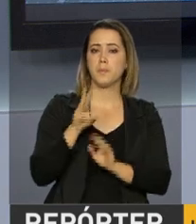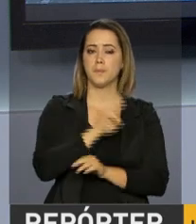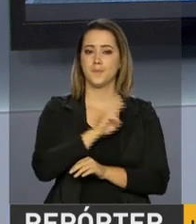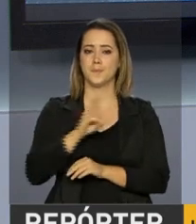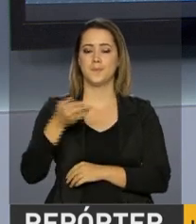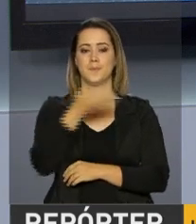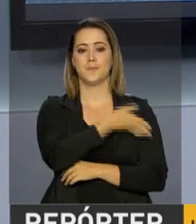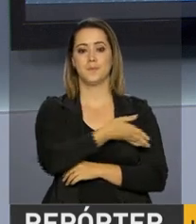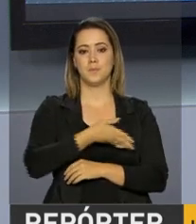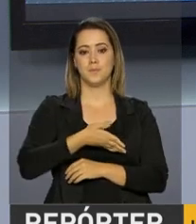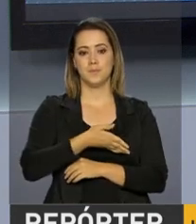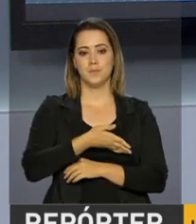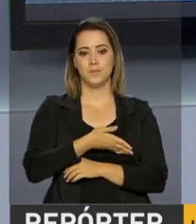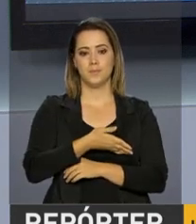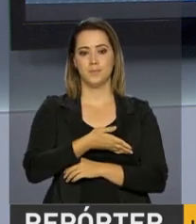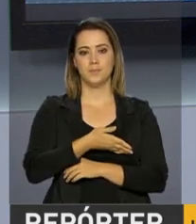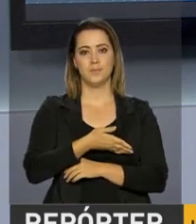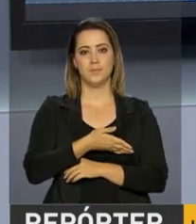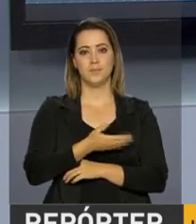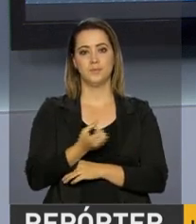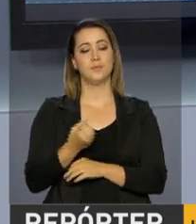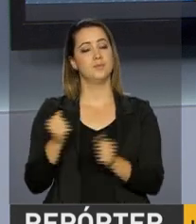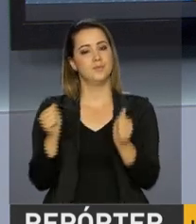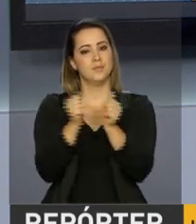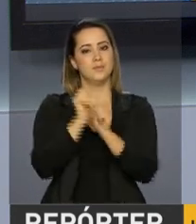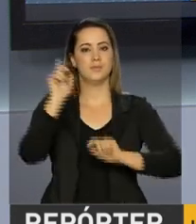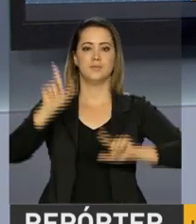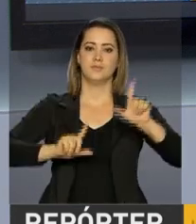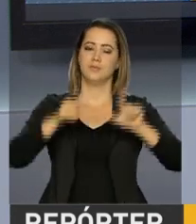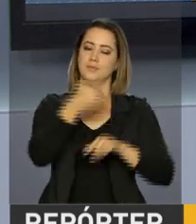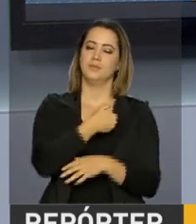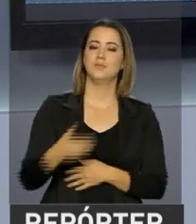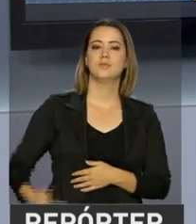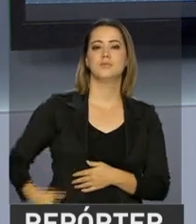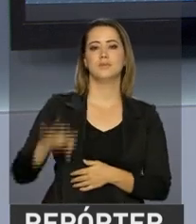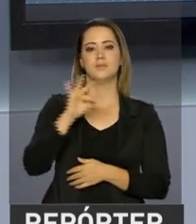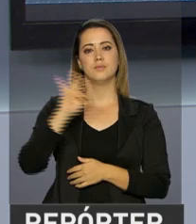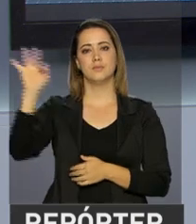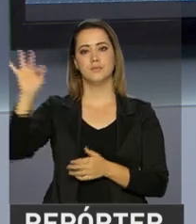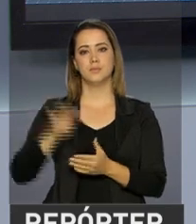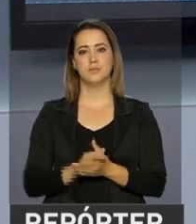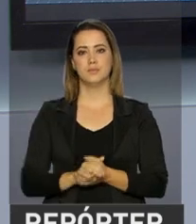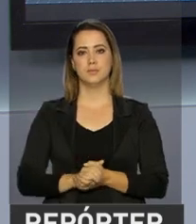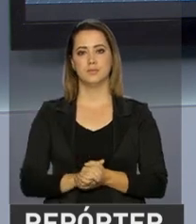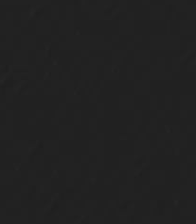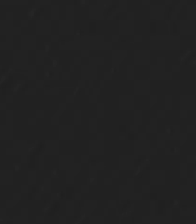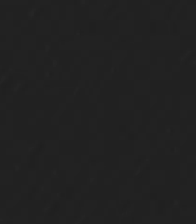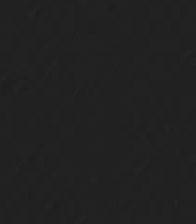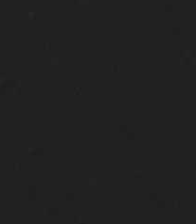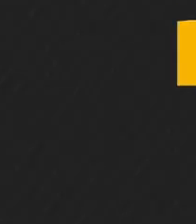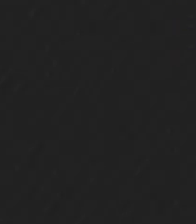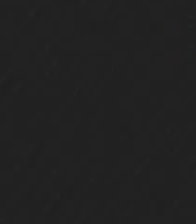também está na nossa página na internet continue na nbr a tv do governo federal